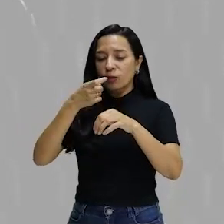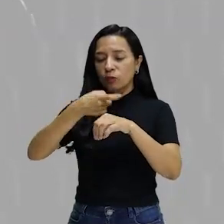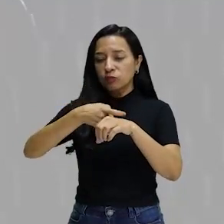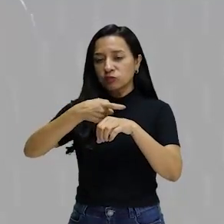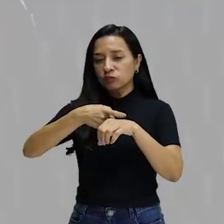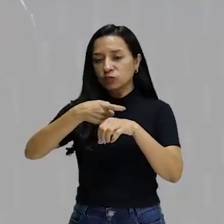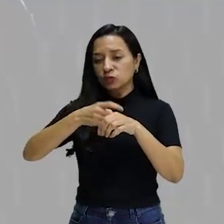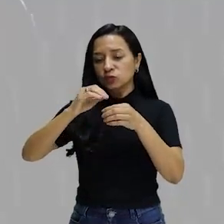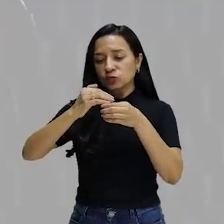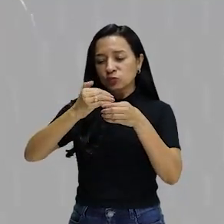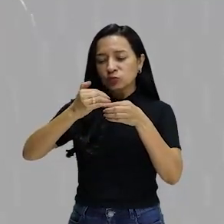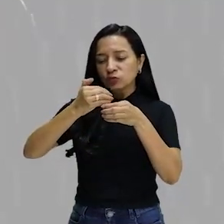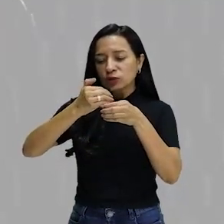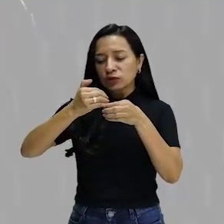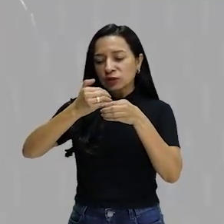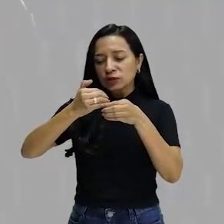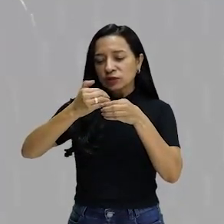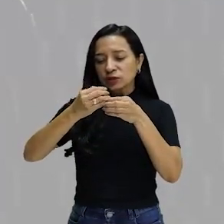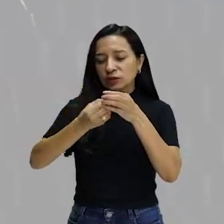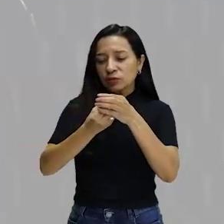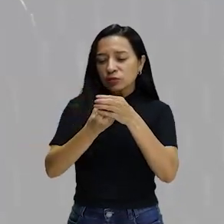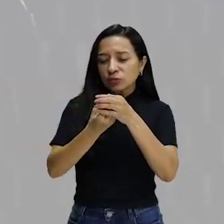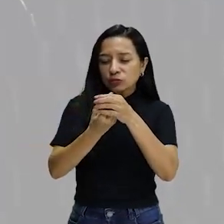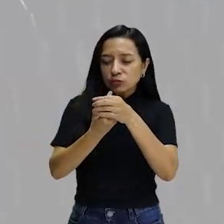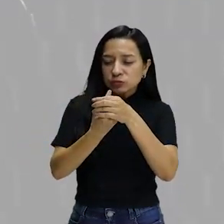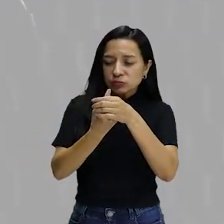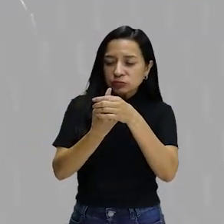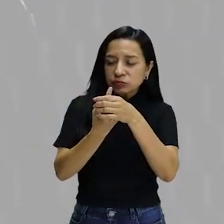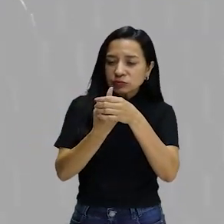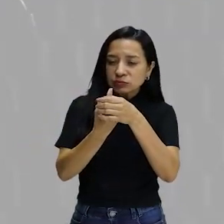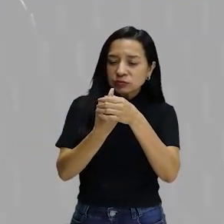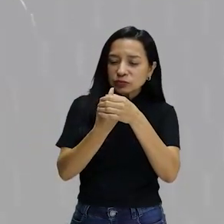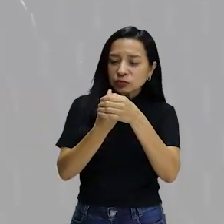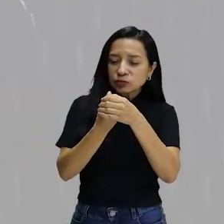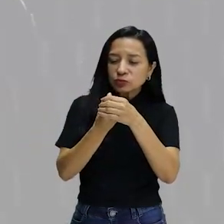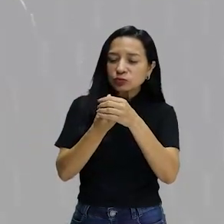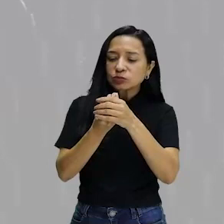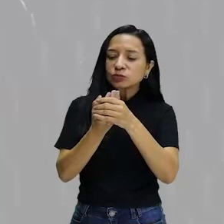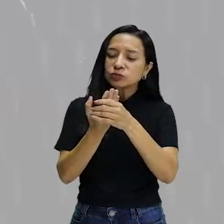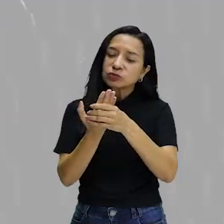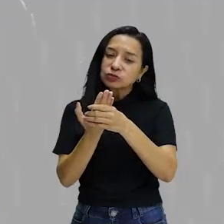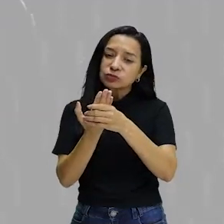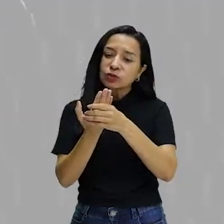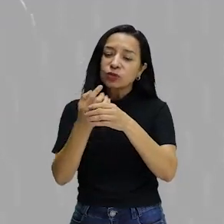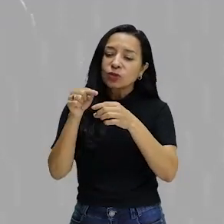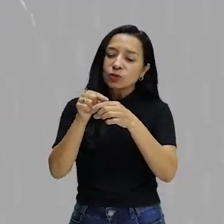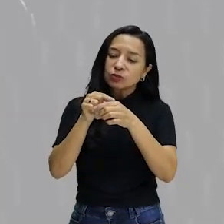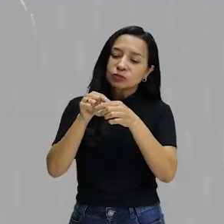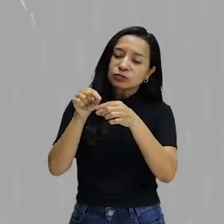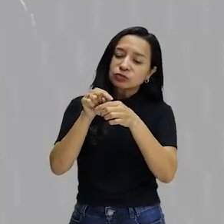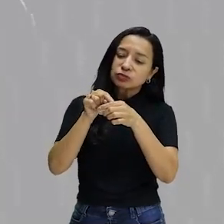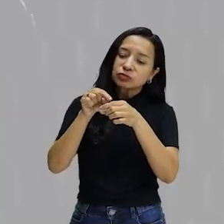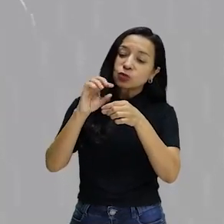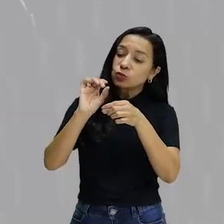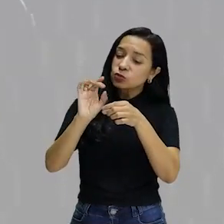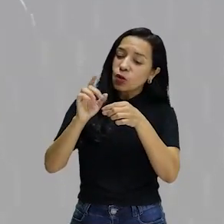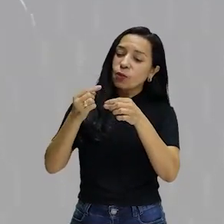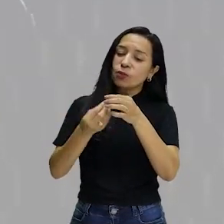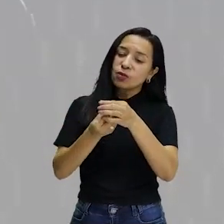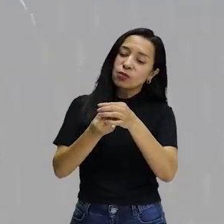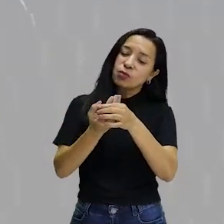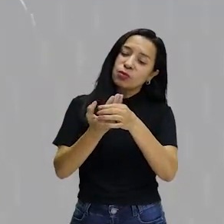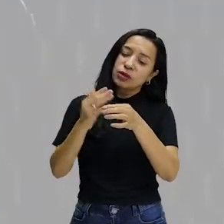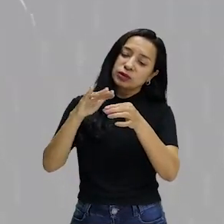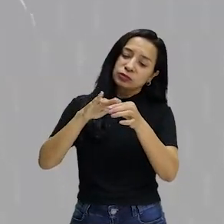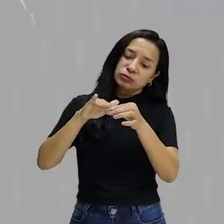abertura, né, a planta ela vai crescer na direção dos orifícios que tem ali naquele papelão,